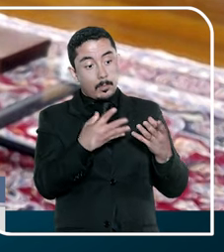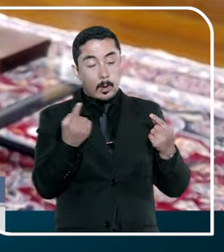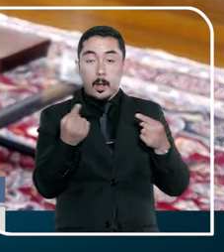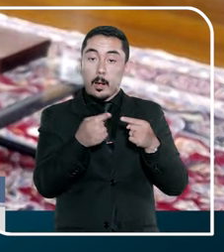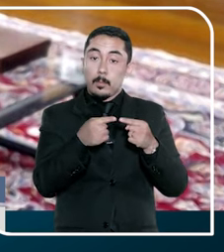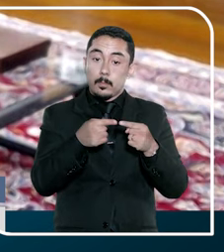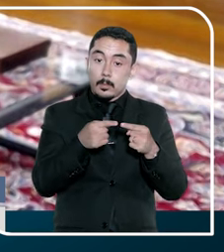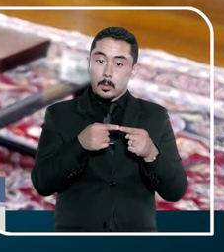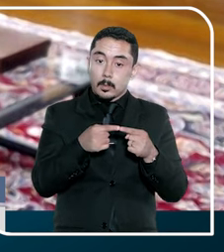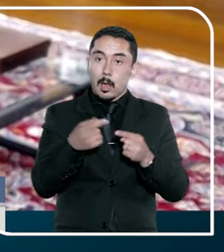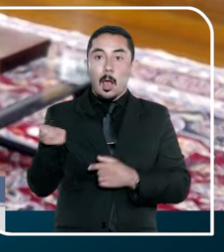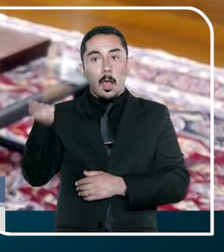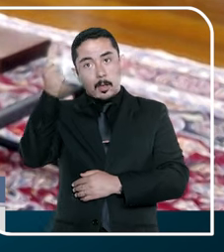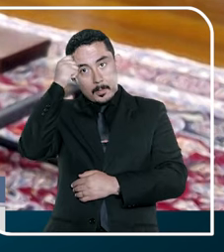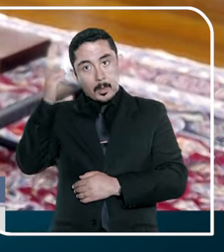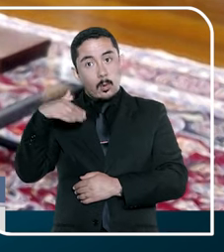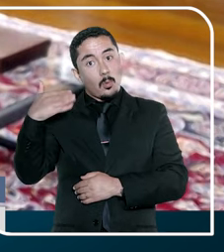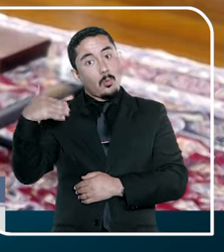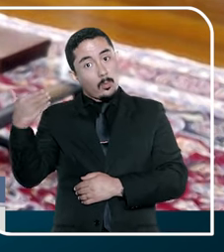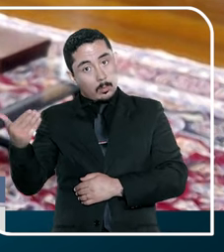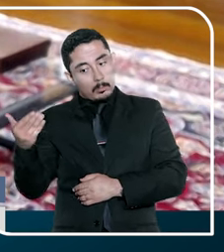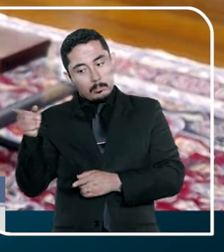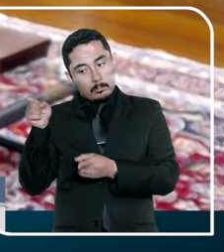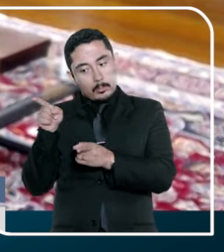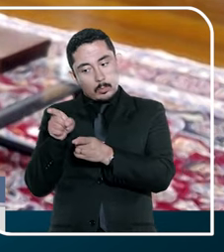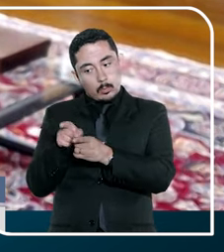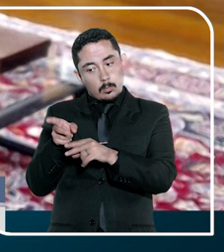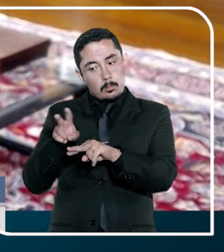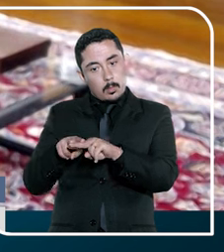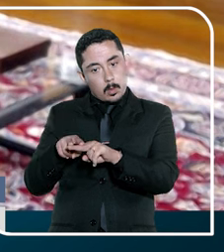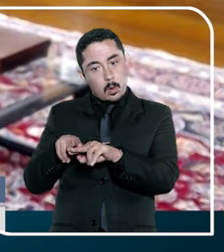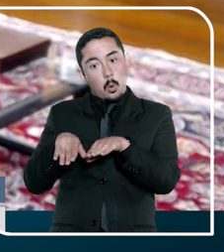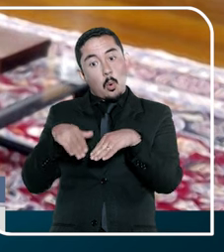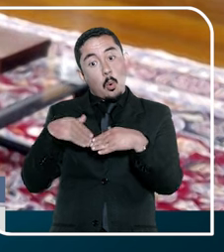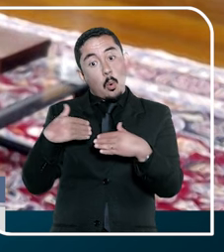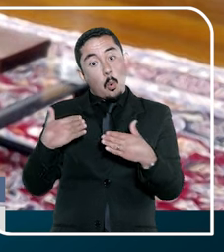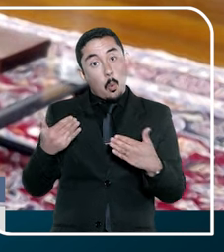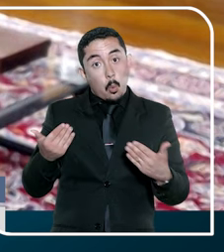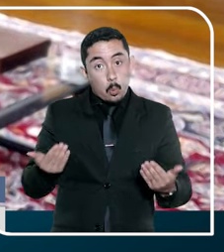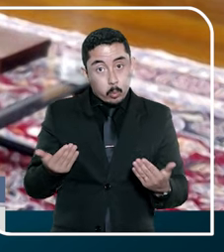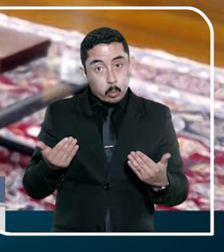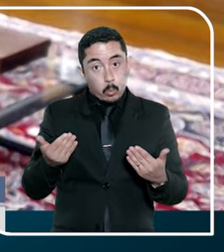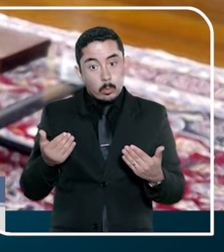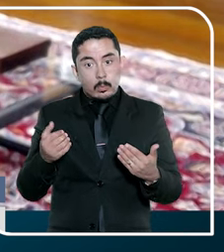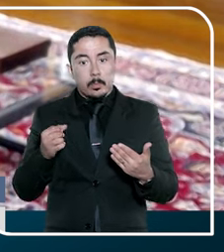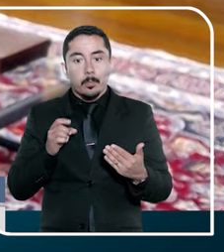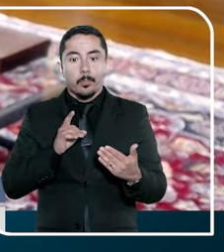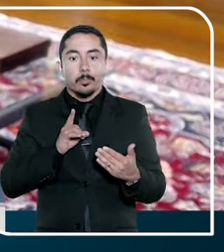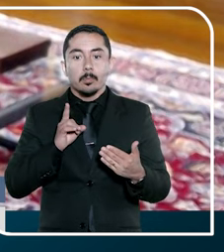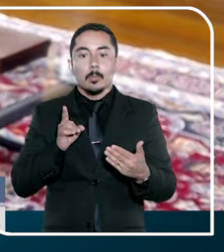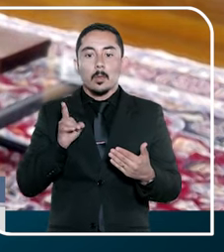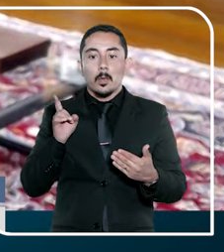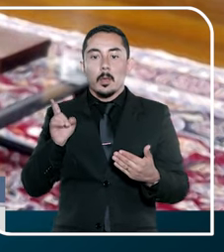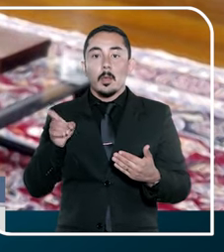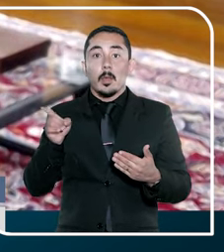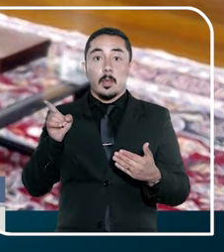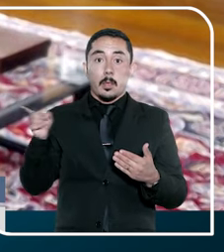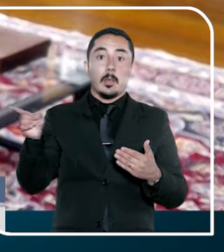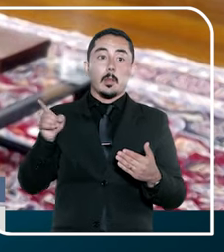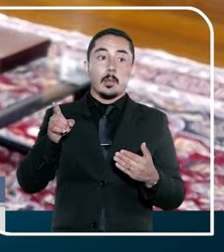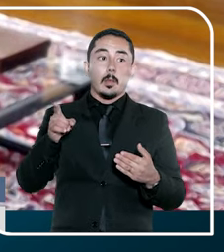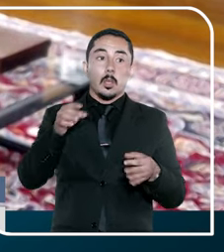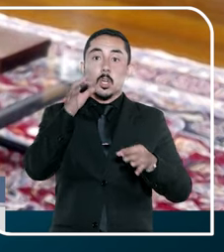um arrependimento posterior para diminuir a pena ou dada a inexpressividade daquela lesão jurídica esse